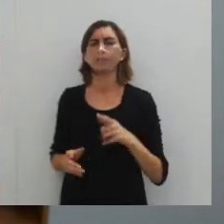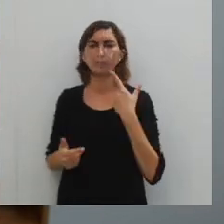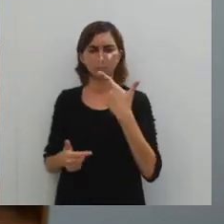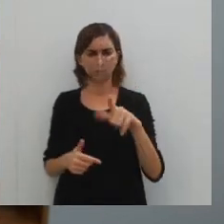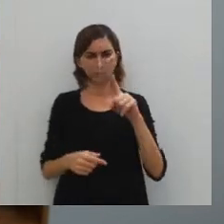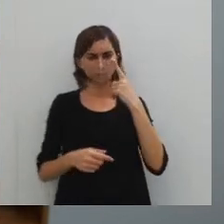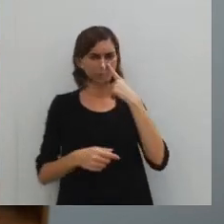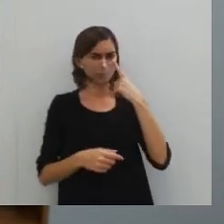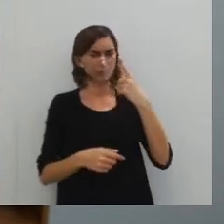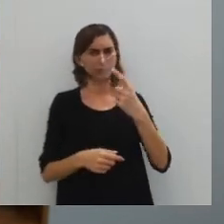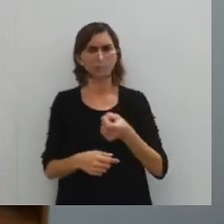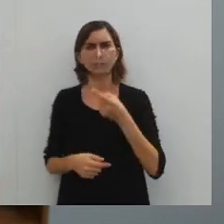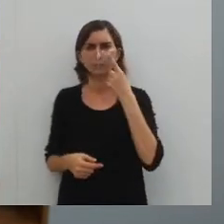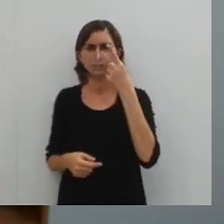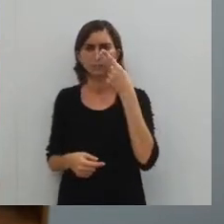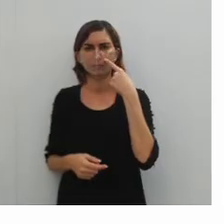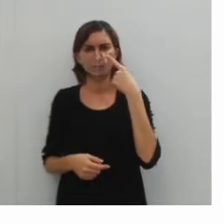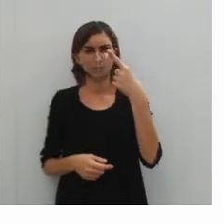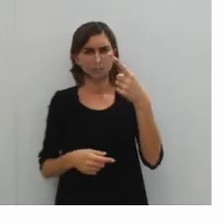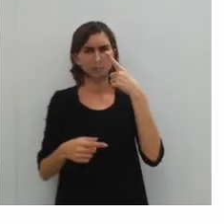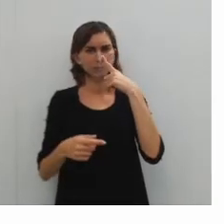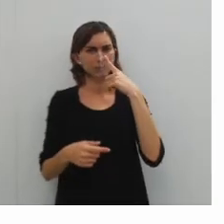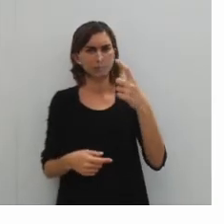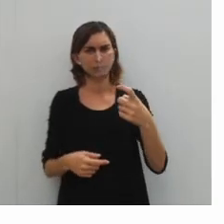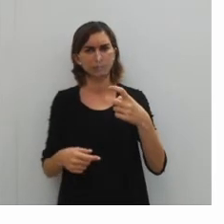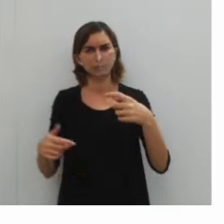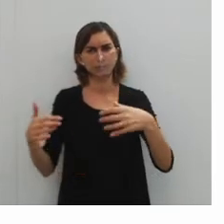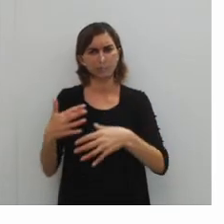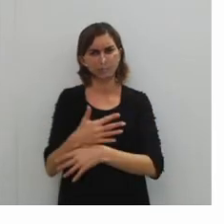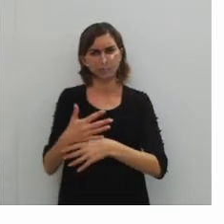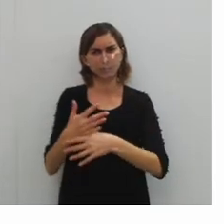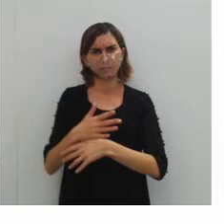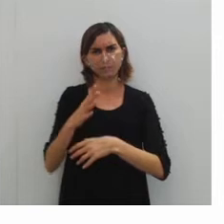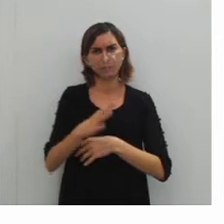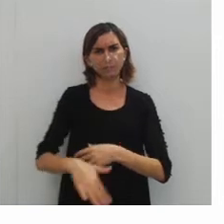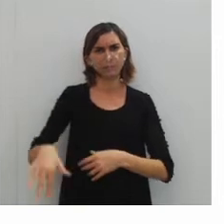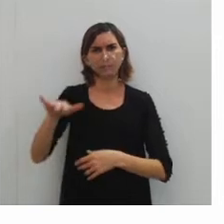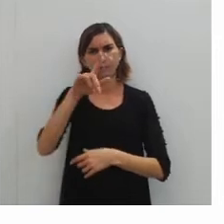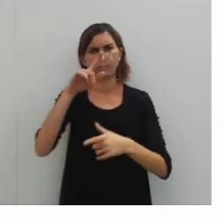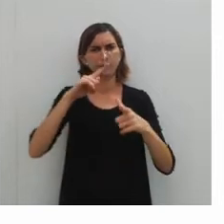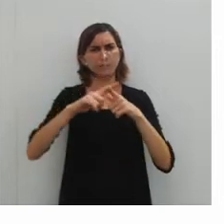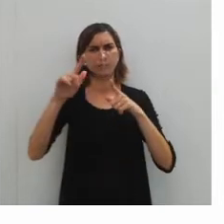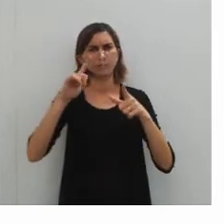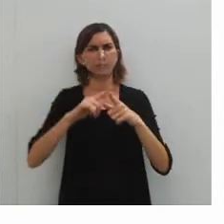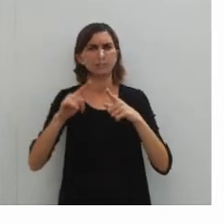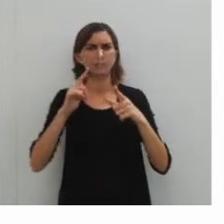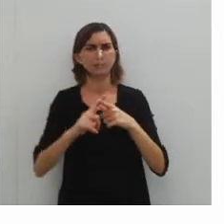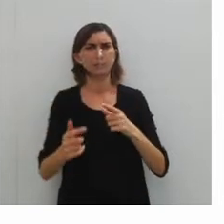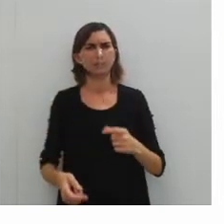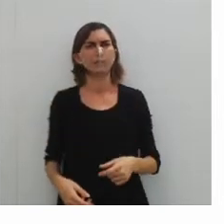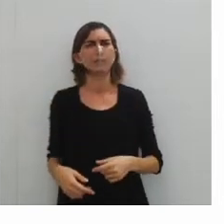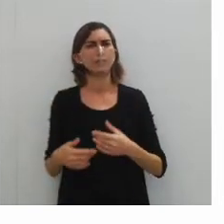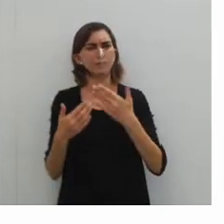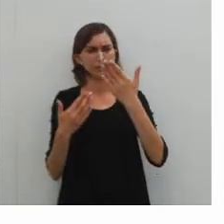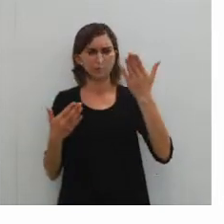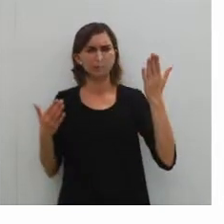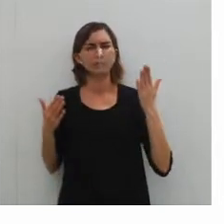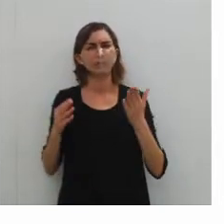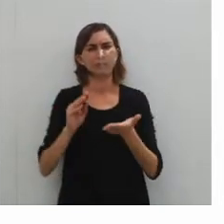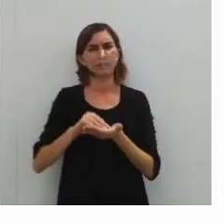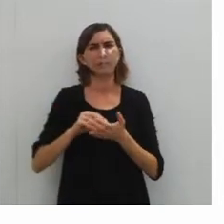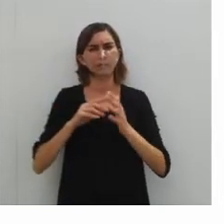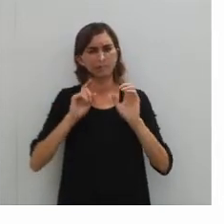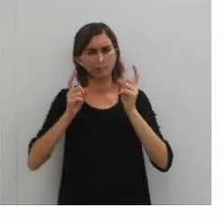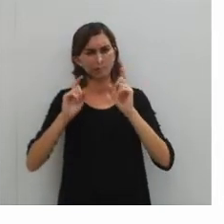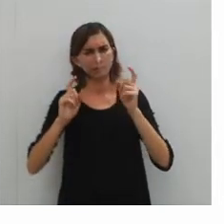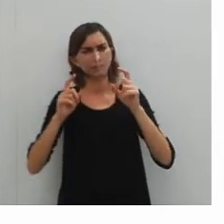Outra questão, como a gente já viu, é o lixo urbano, né? Então, outro problema ambiental urbano na pauta da